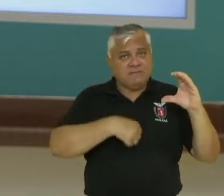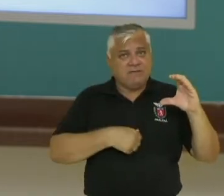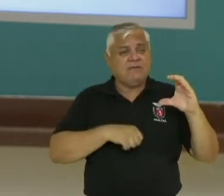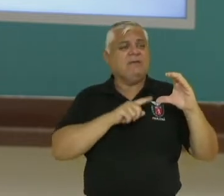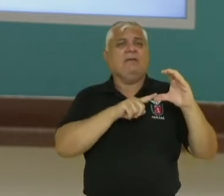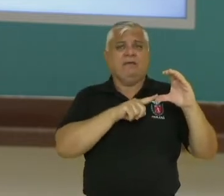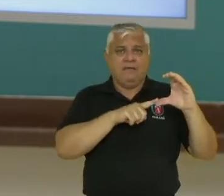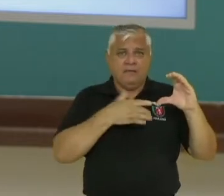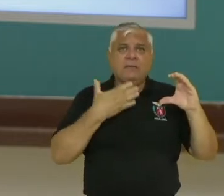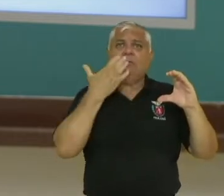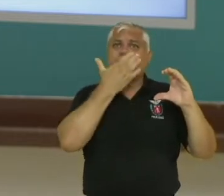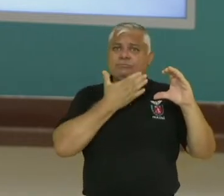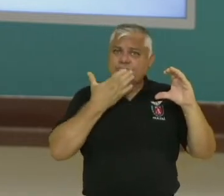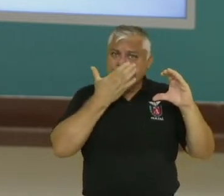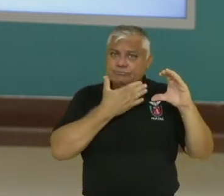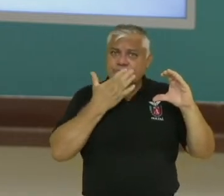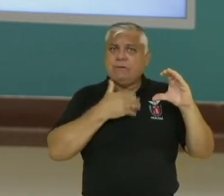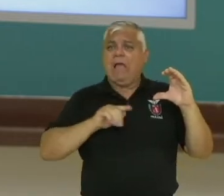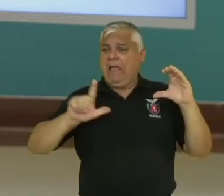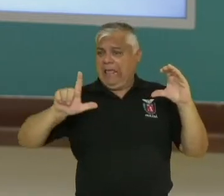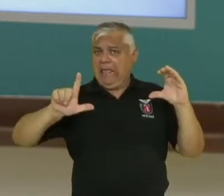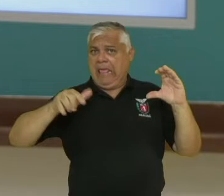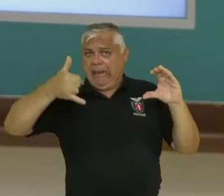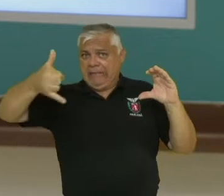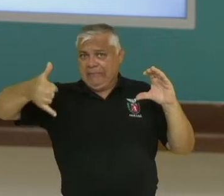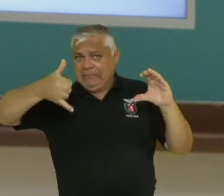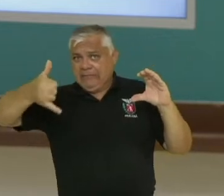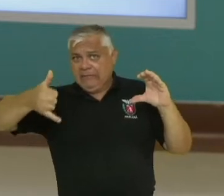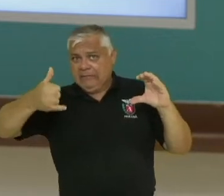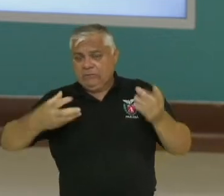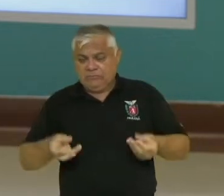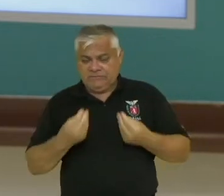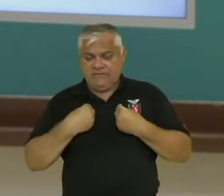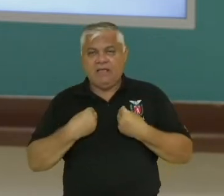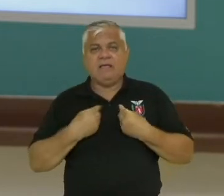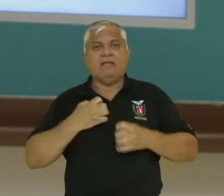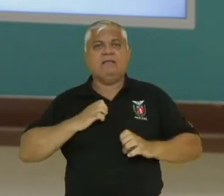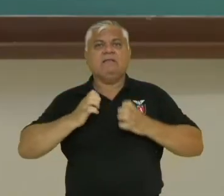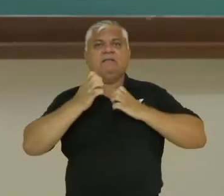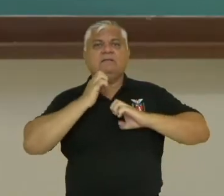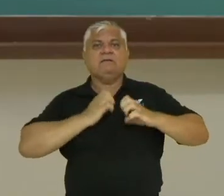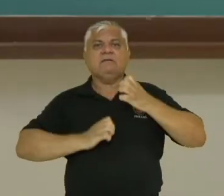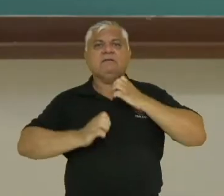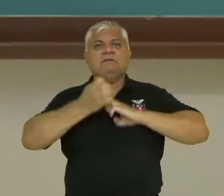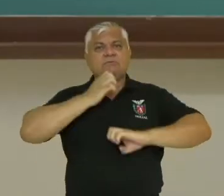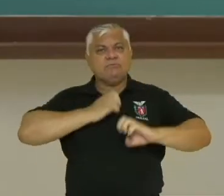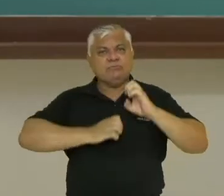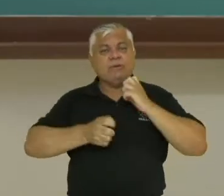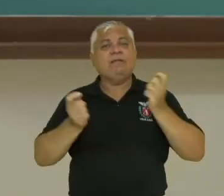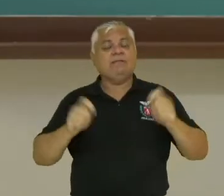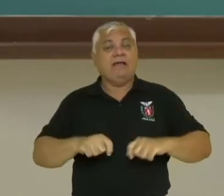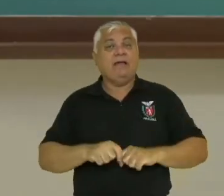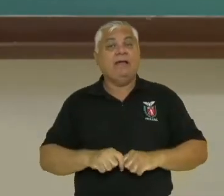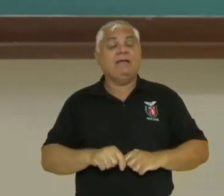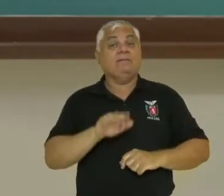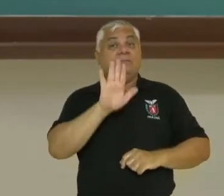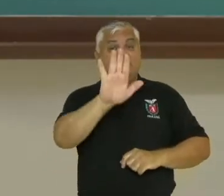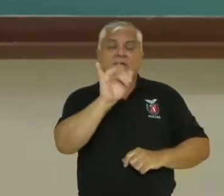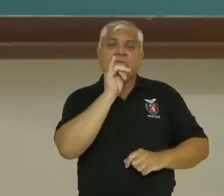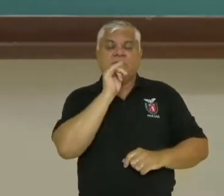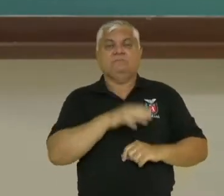Carboidrato e lipídio fornecem energia para o nosso corpo. Ou seja, quando a